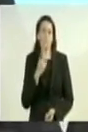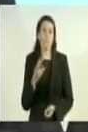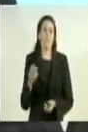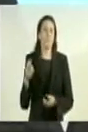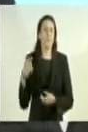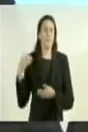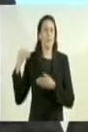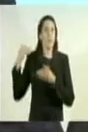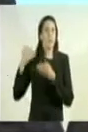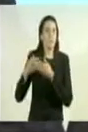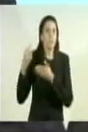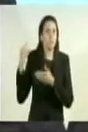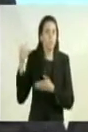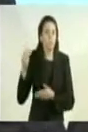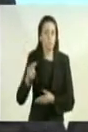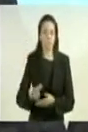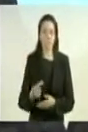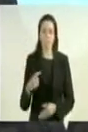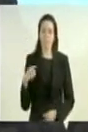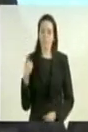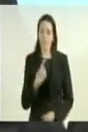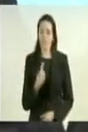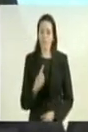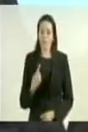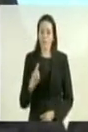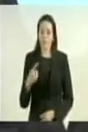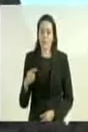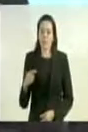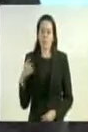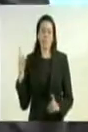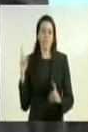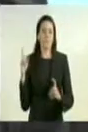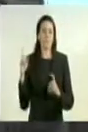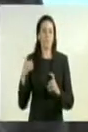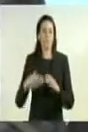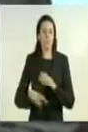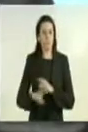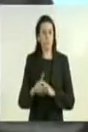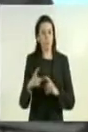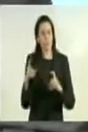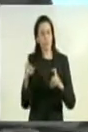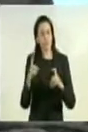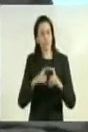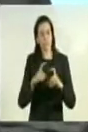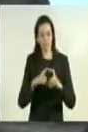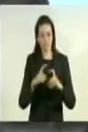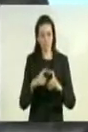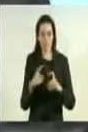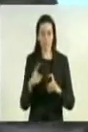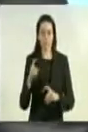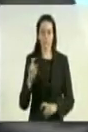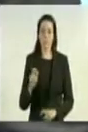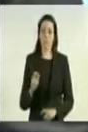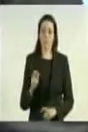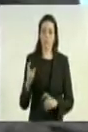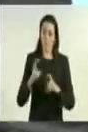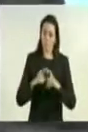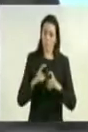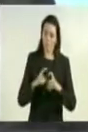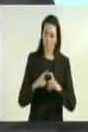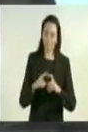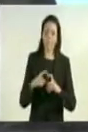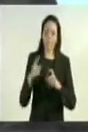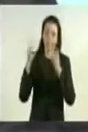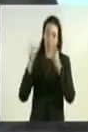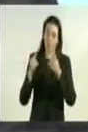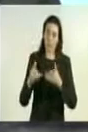né, pneumologista, e o médico foi bem claro que ele tinha que tomar um remédio periodicamente,